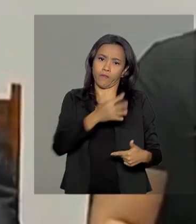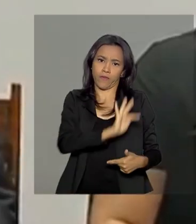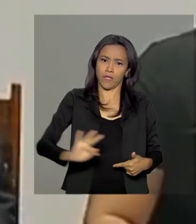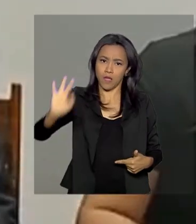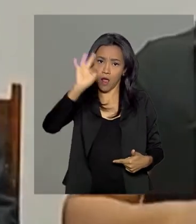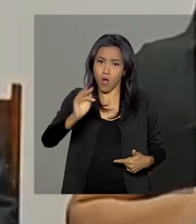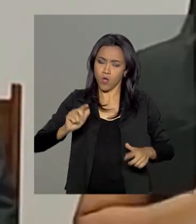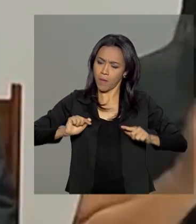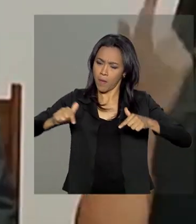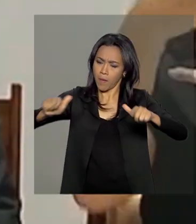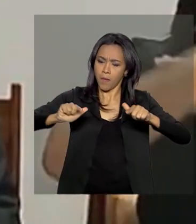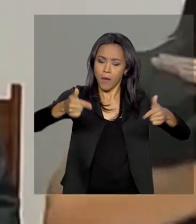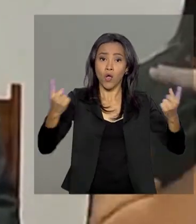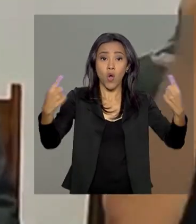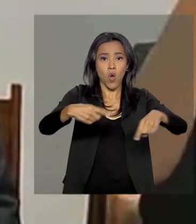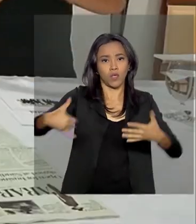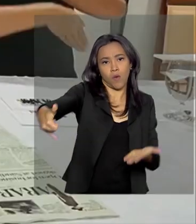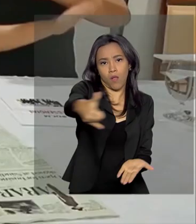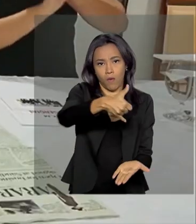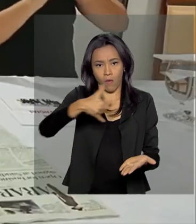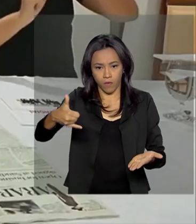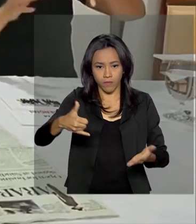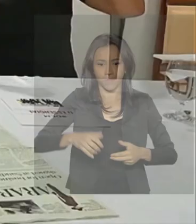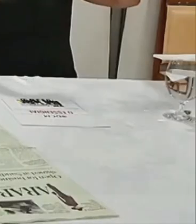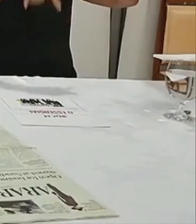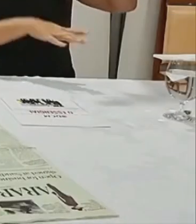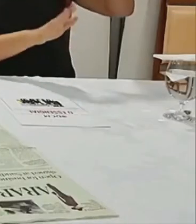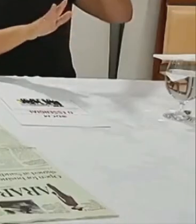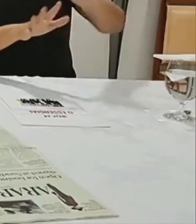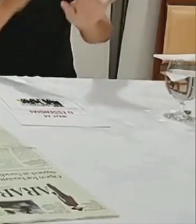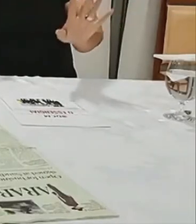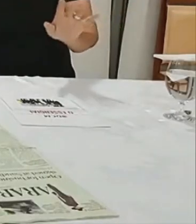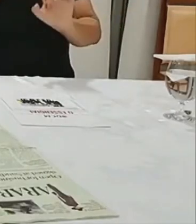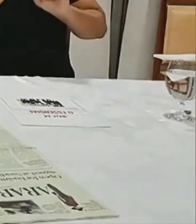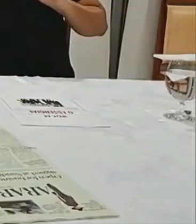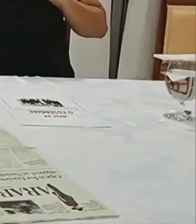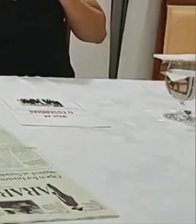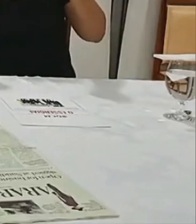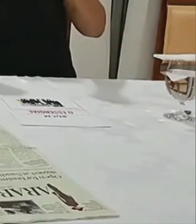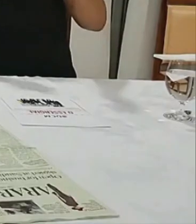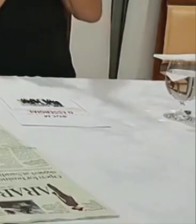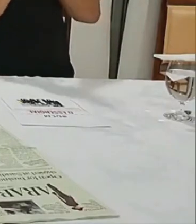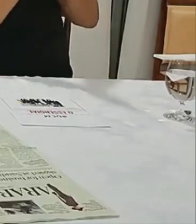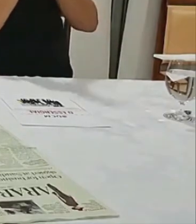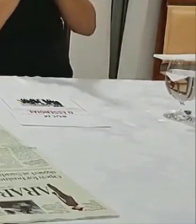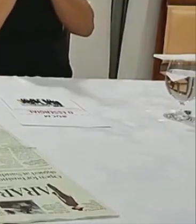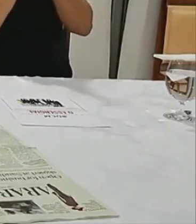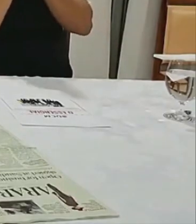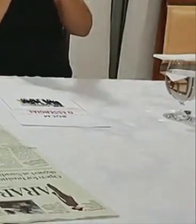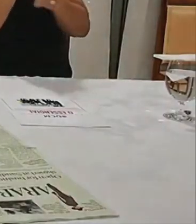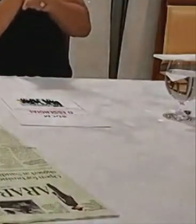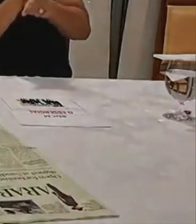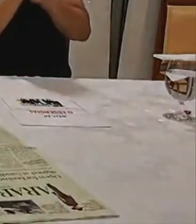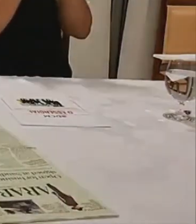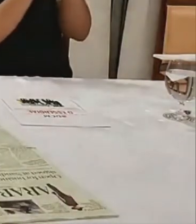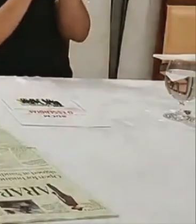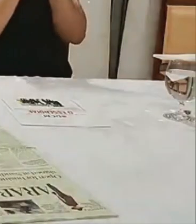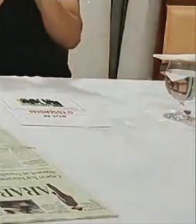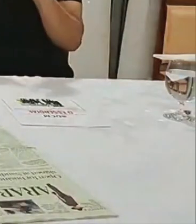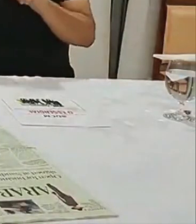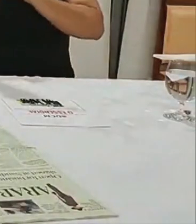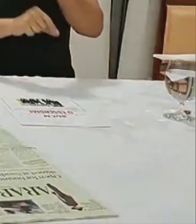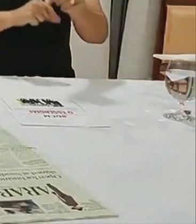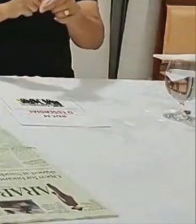nas ações de combate ao óleo. Estão fazendo o possível, as investigações prosseguem, ela é bastante complexa, a espera